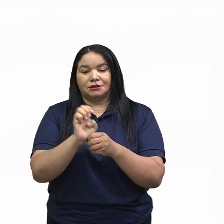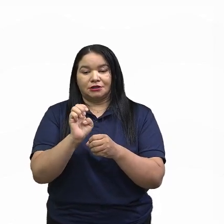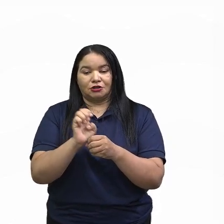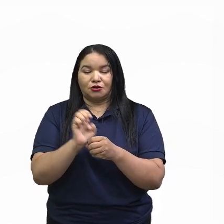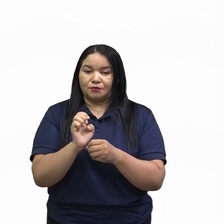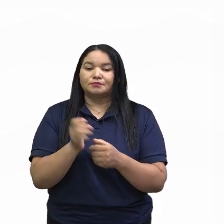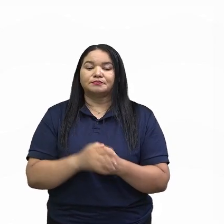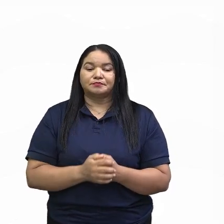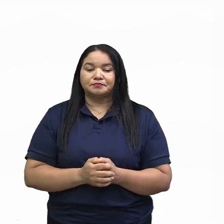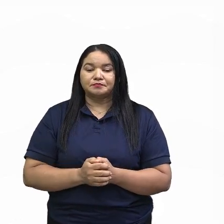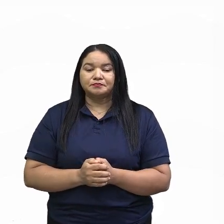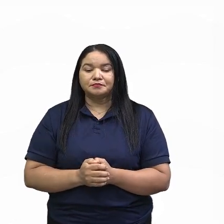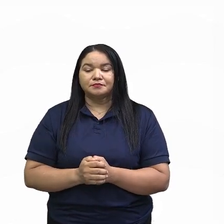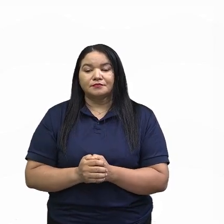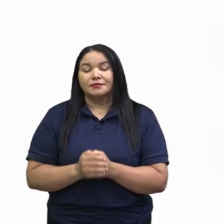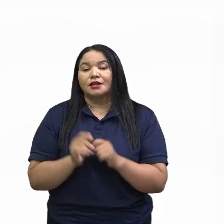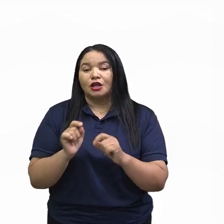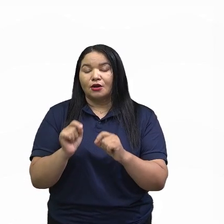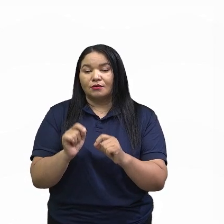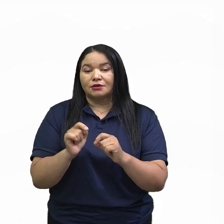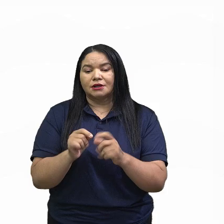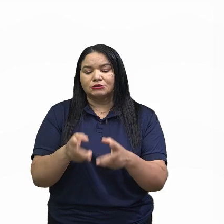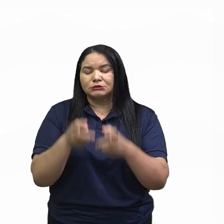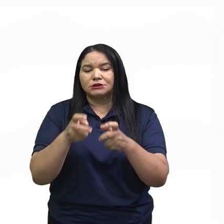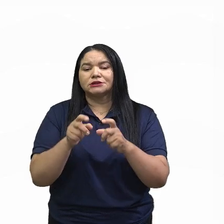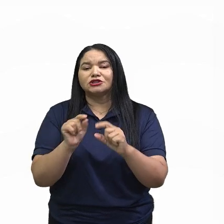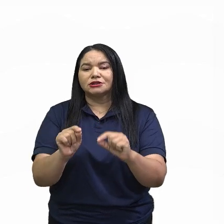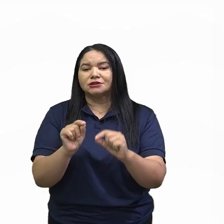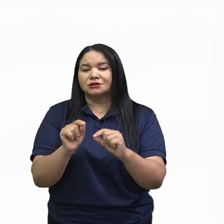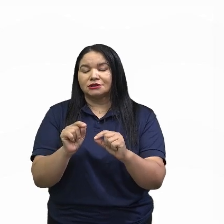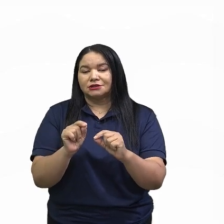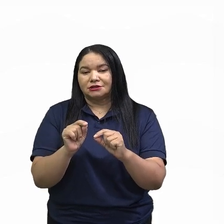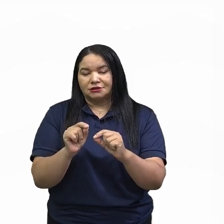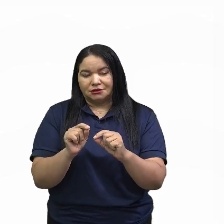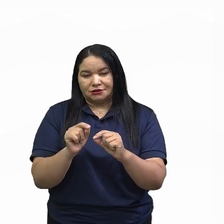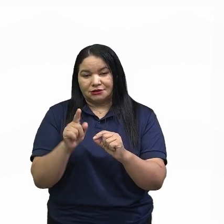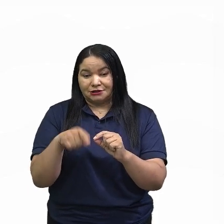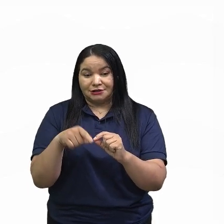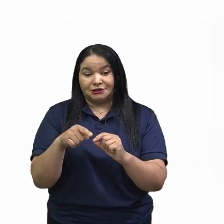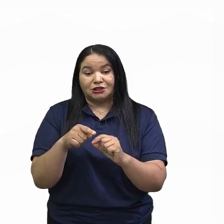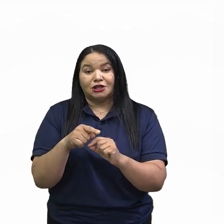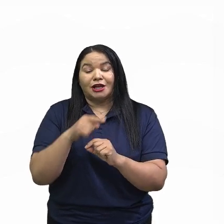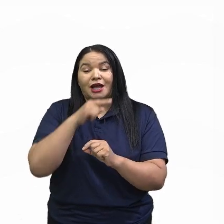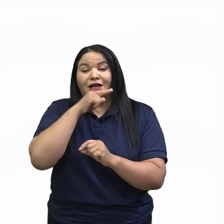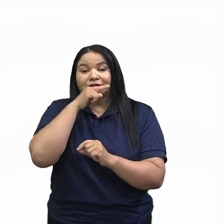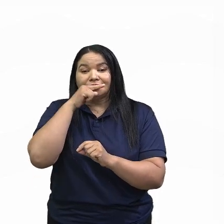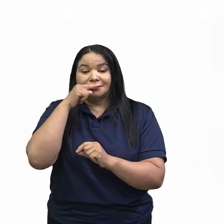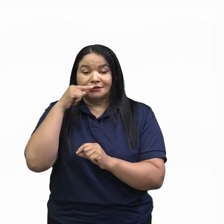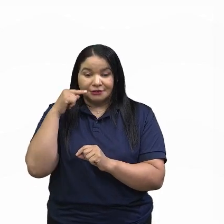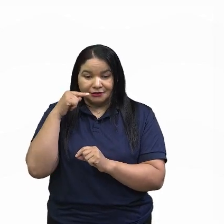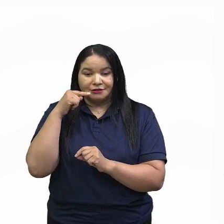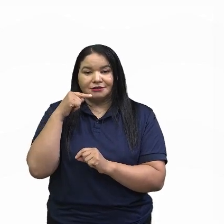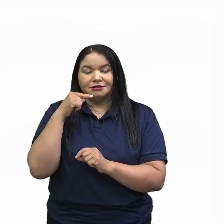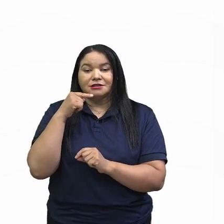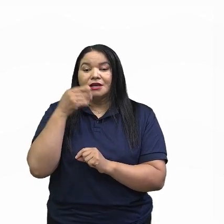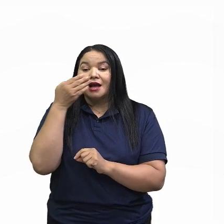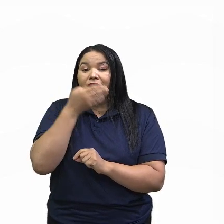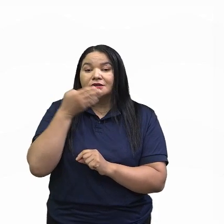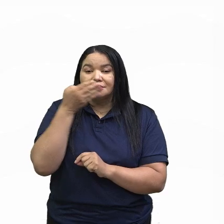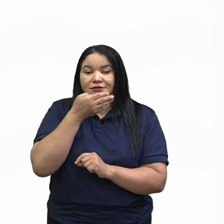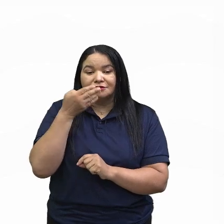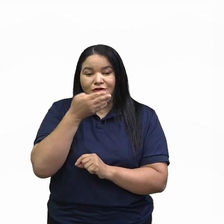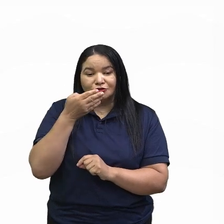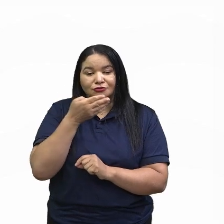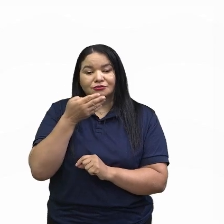nossos veículos. Esse etanol é extraído de onde? Ele é extraído do caldo da cana-de-açúcar,